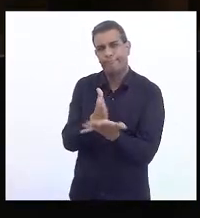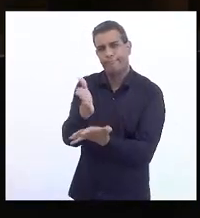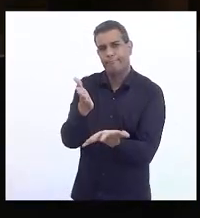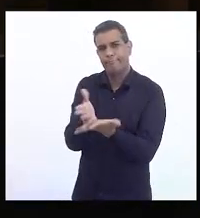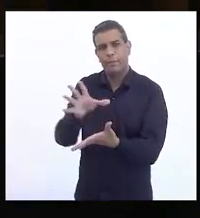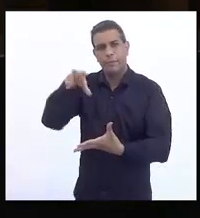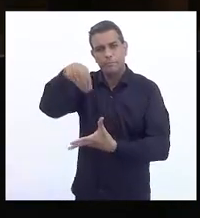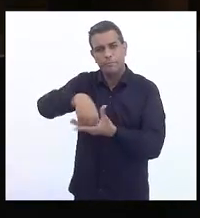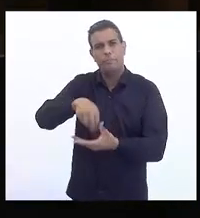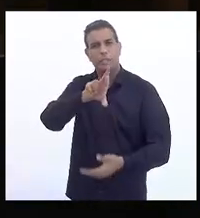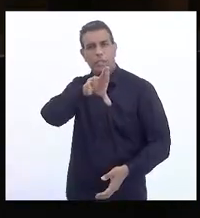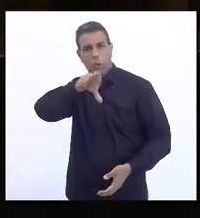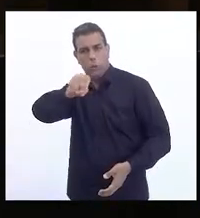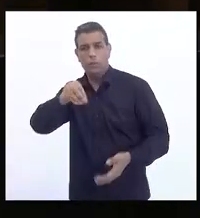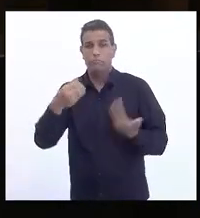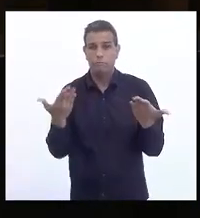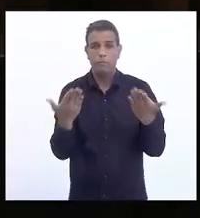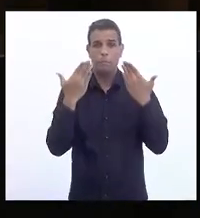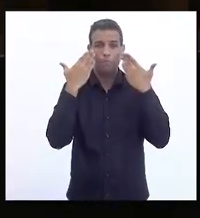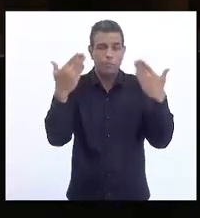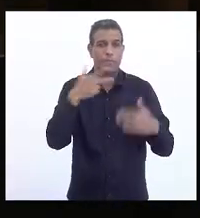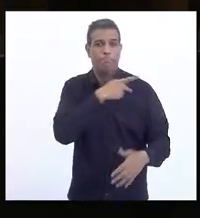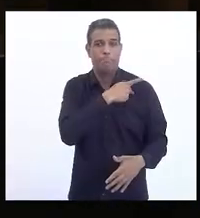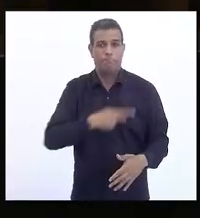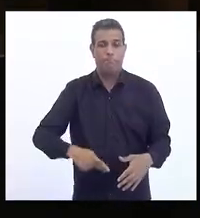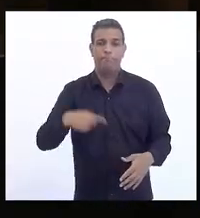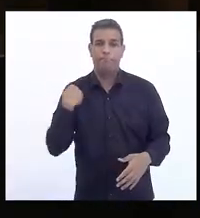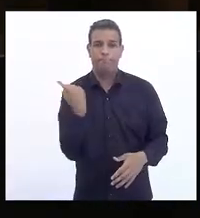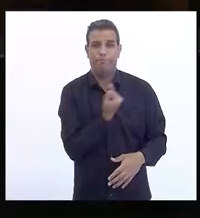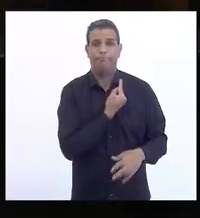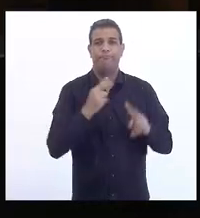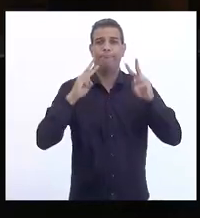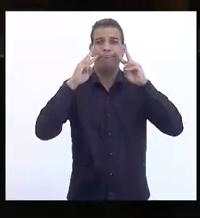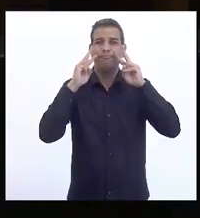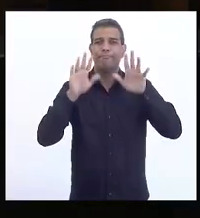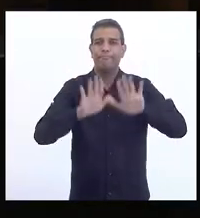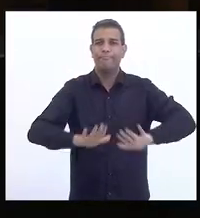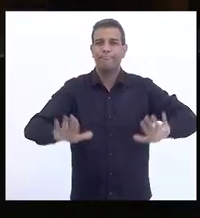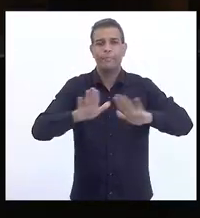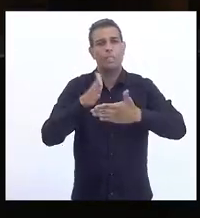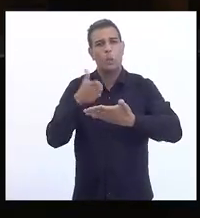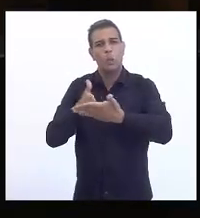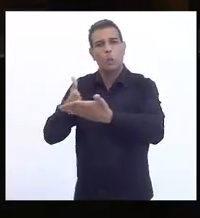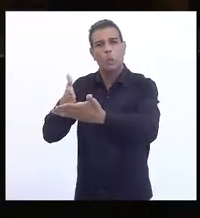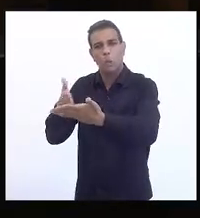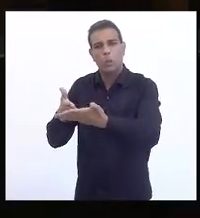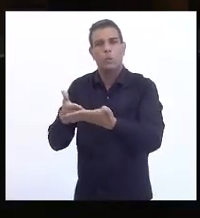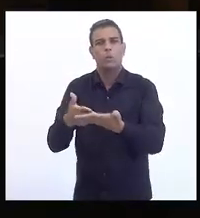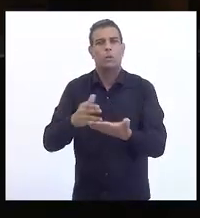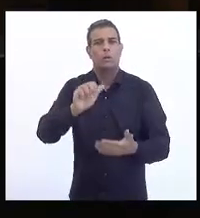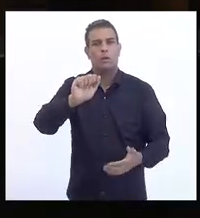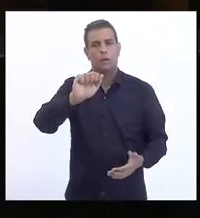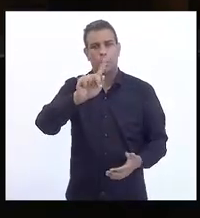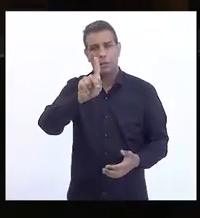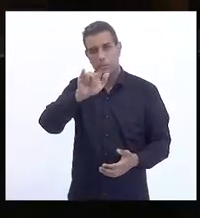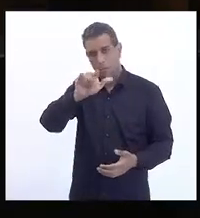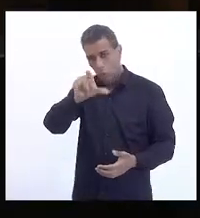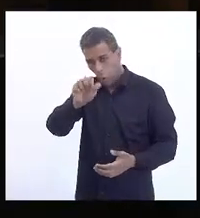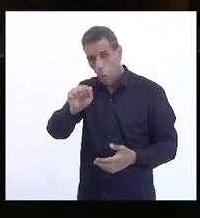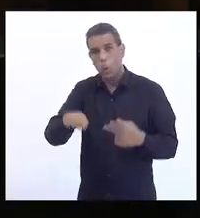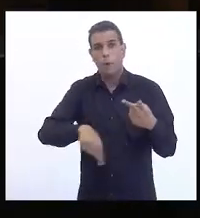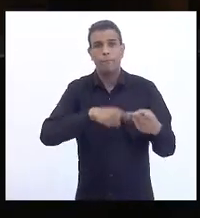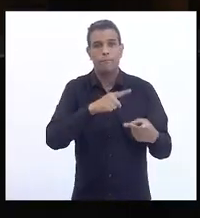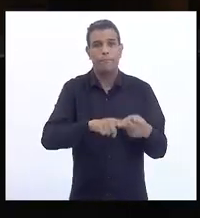Janeiro. Então, por isso, senhora presidenta, a gente vê com muitas restrições a PILOA e o PPA